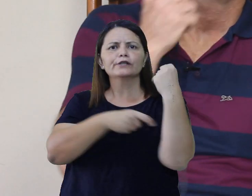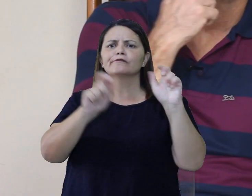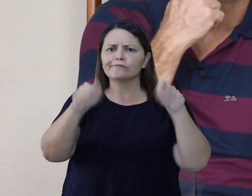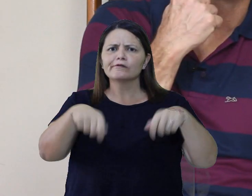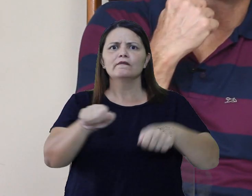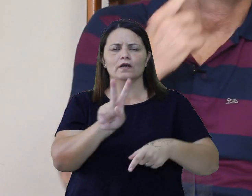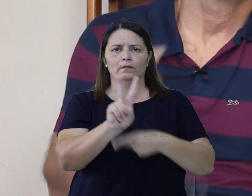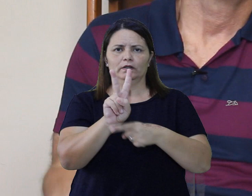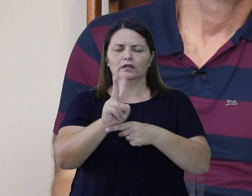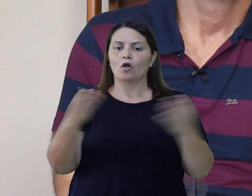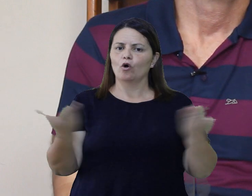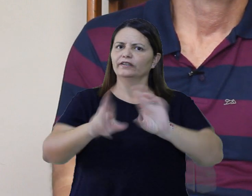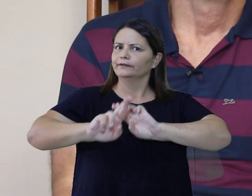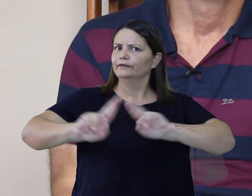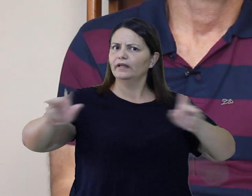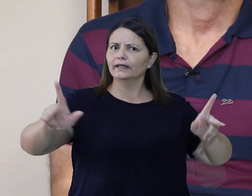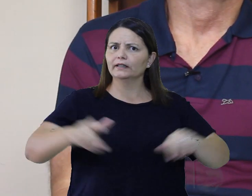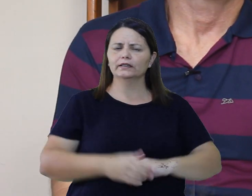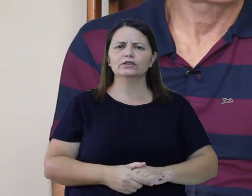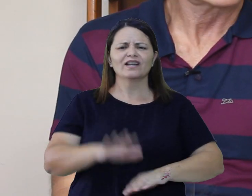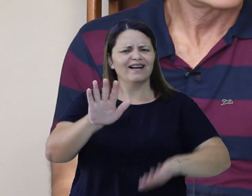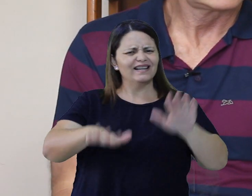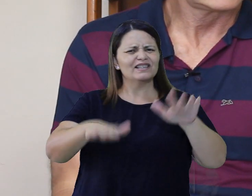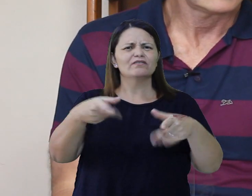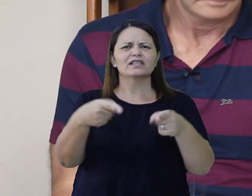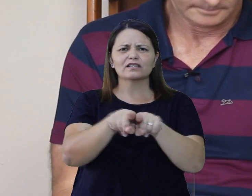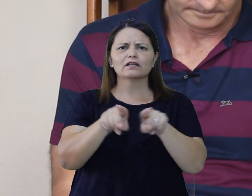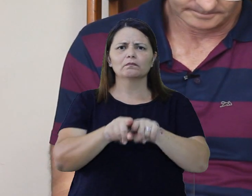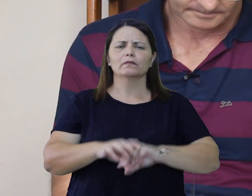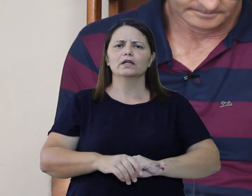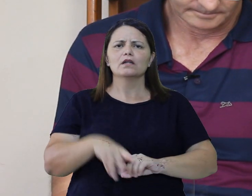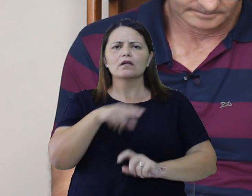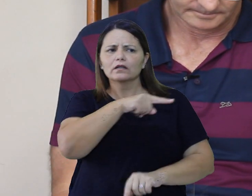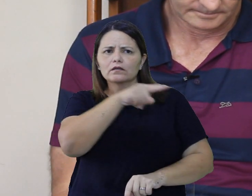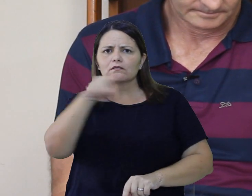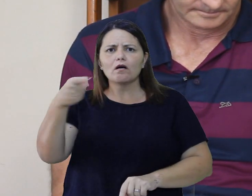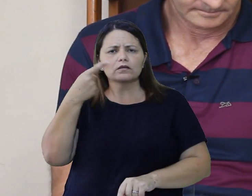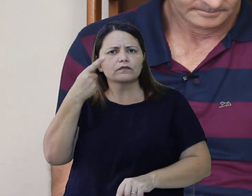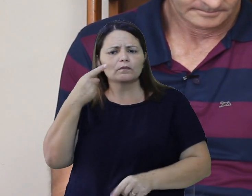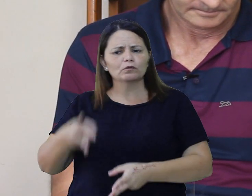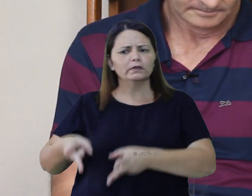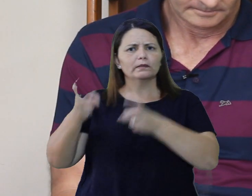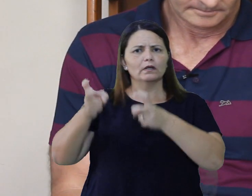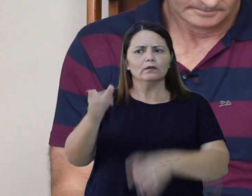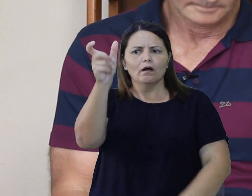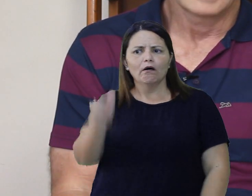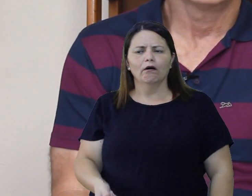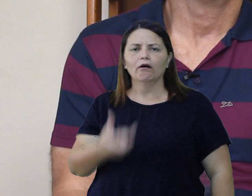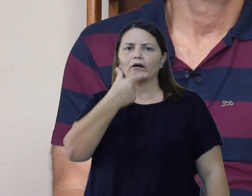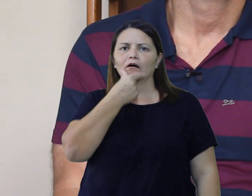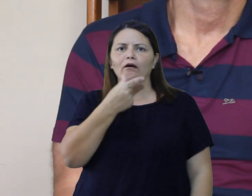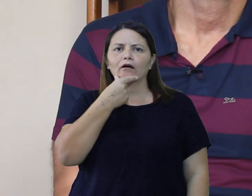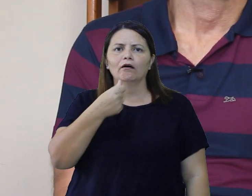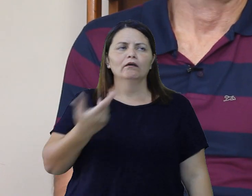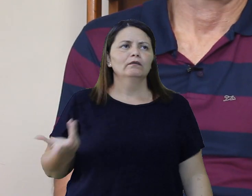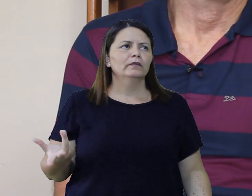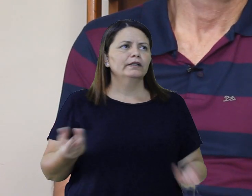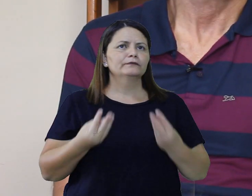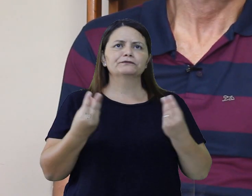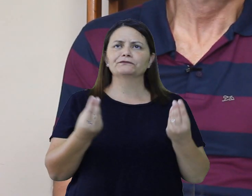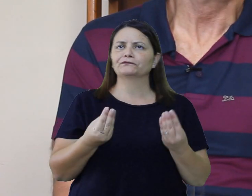o mais forte, era o homem que deveria proteger, mas hoje em dia já não é mais assim. Muitas vezes você